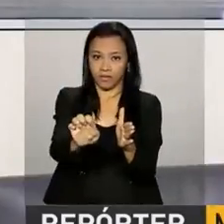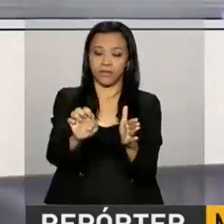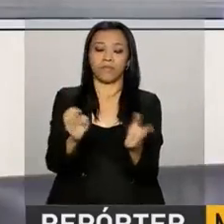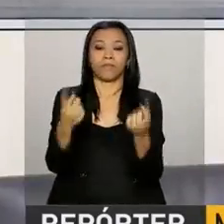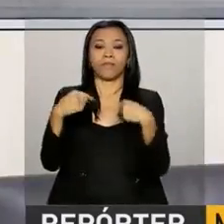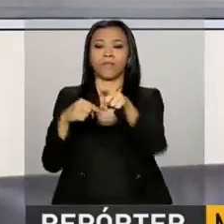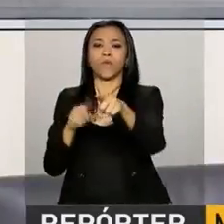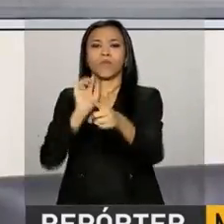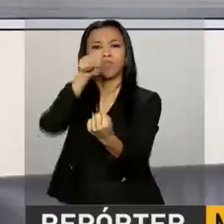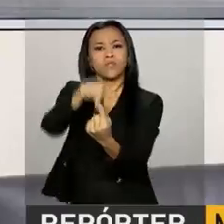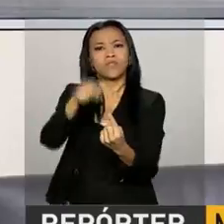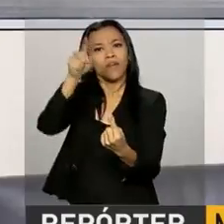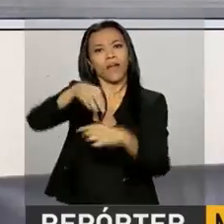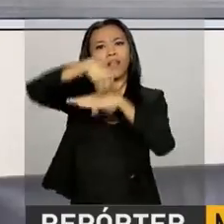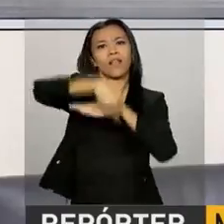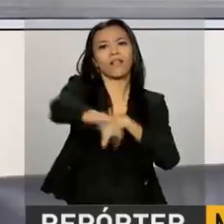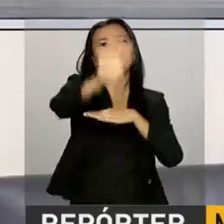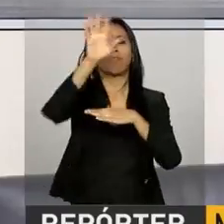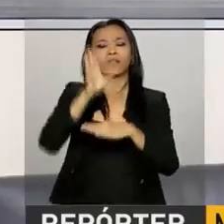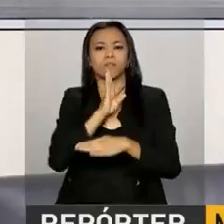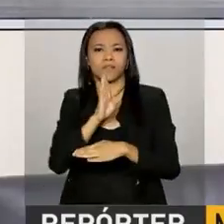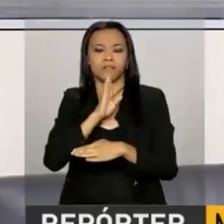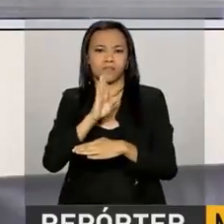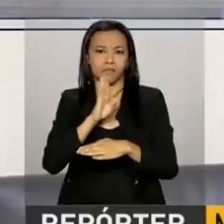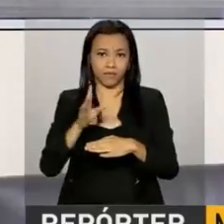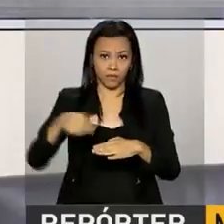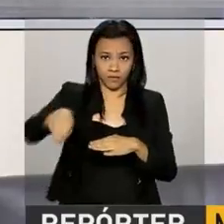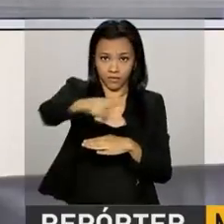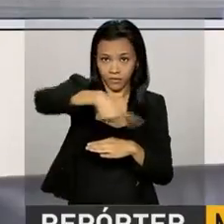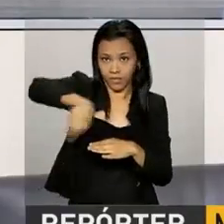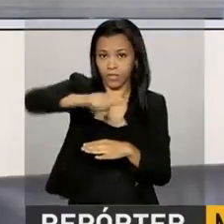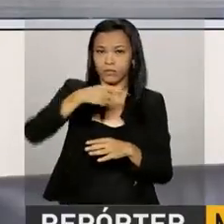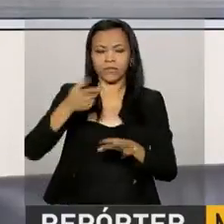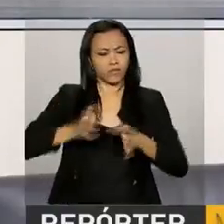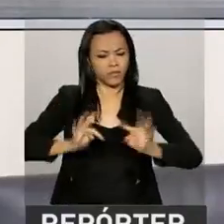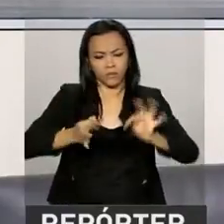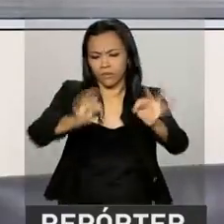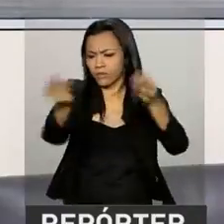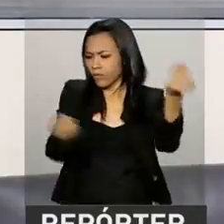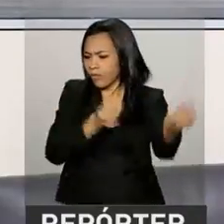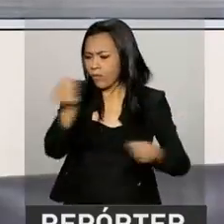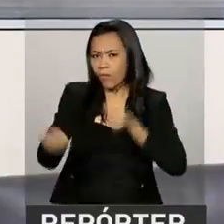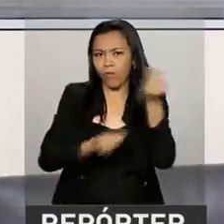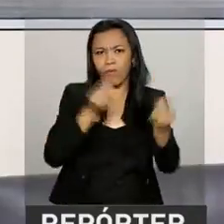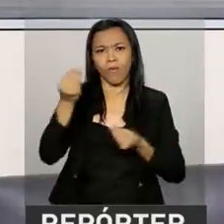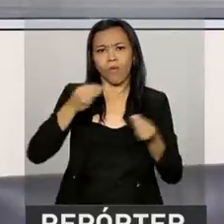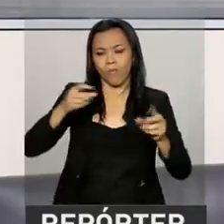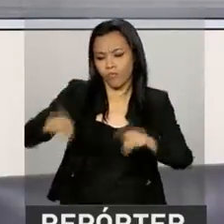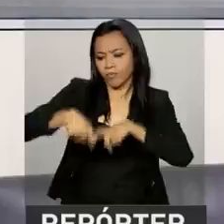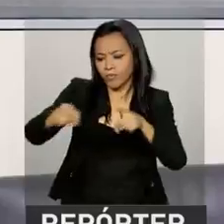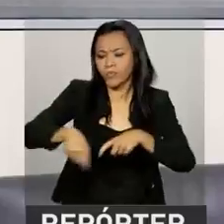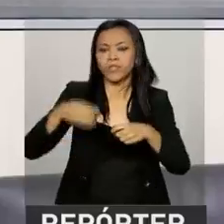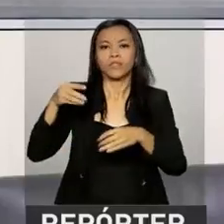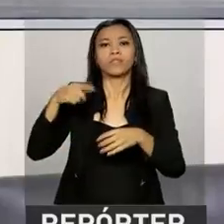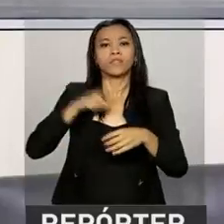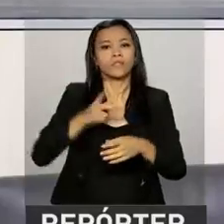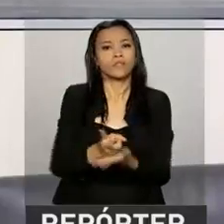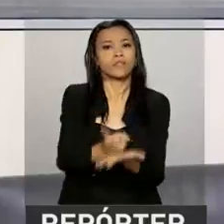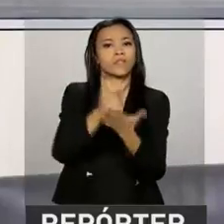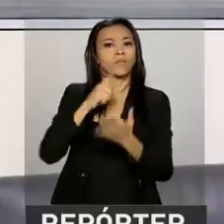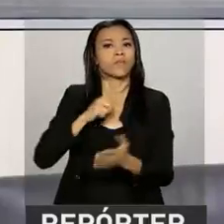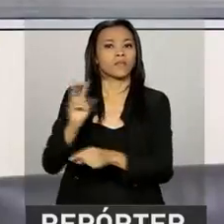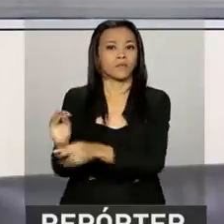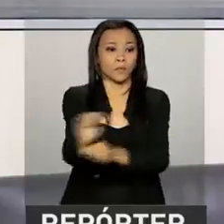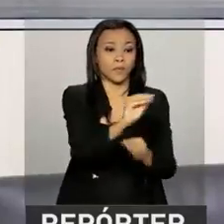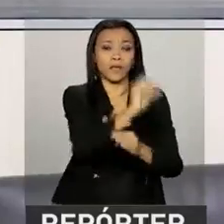difundir a tecnologia e e e as tecnologias existentes de de uma produção mais sustentável eh